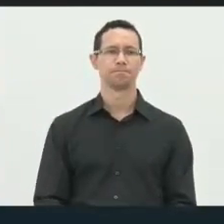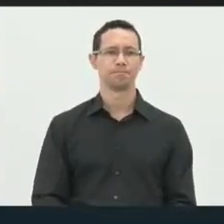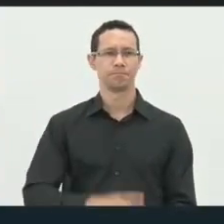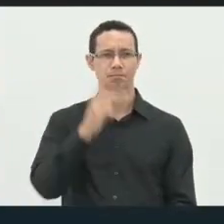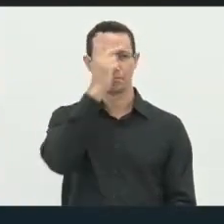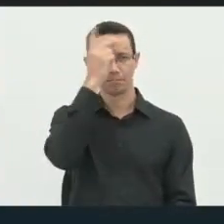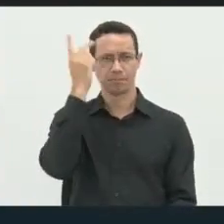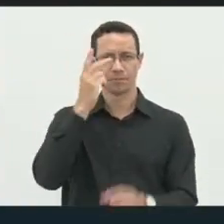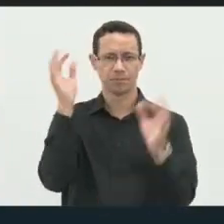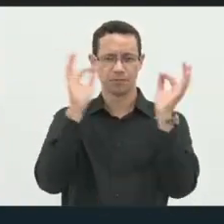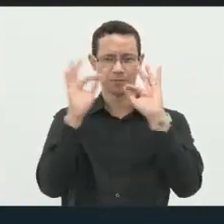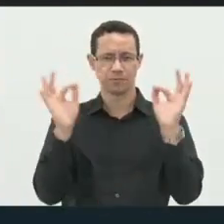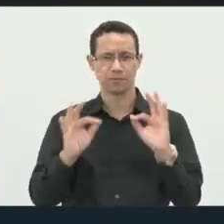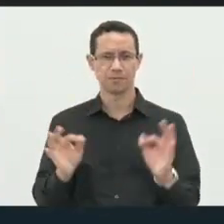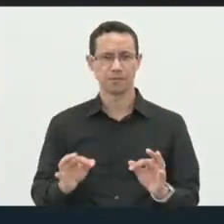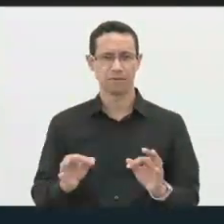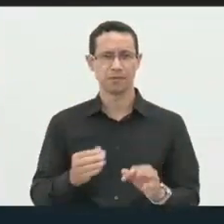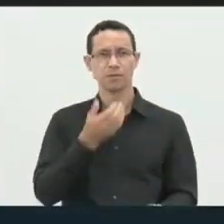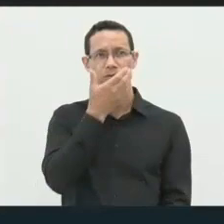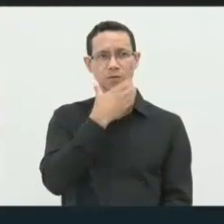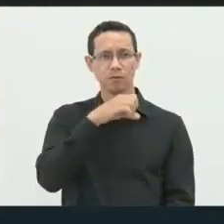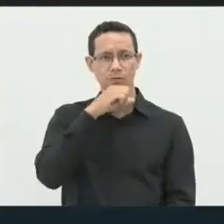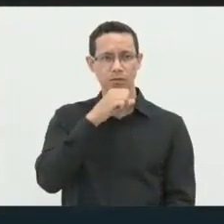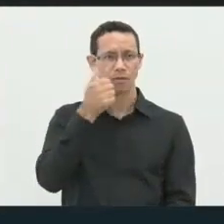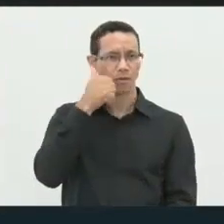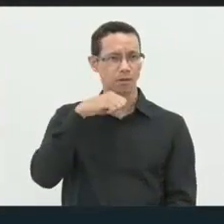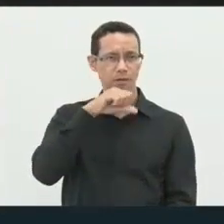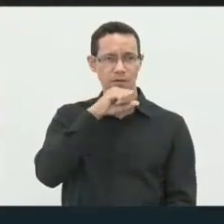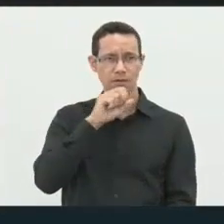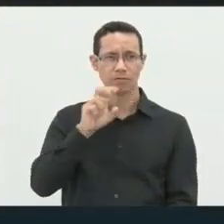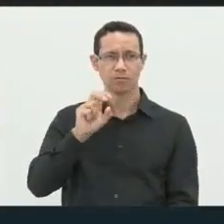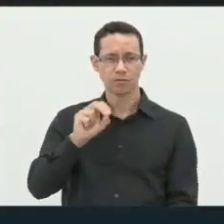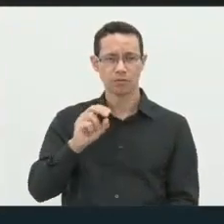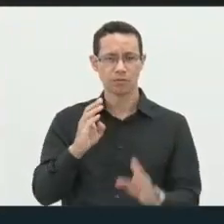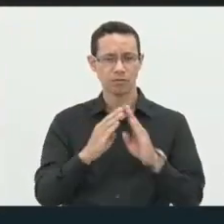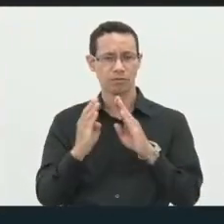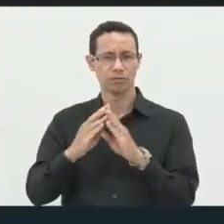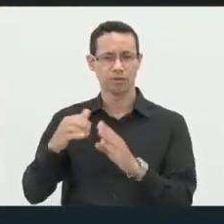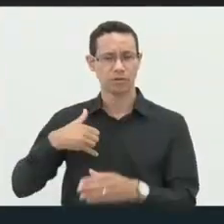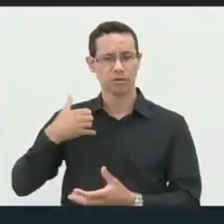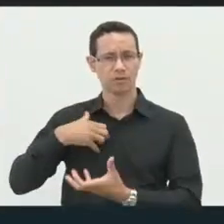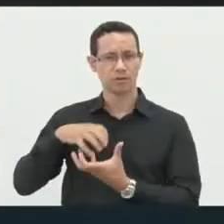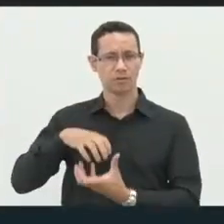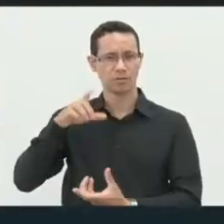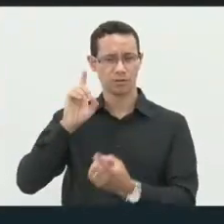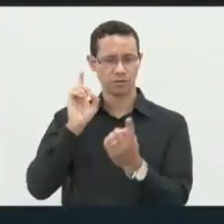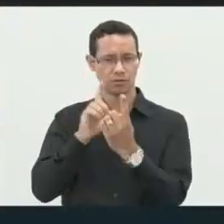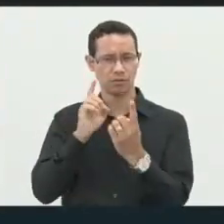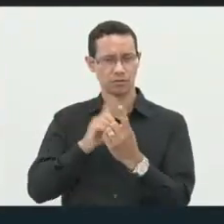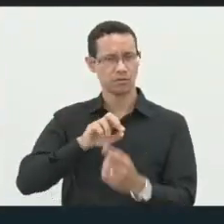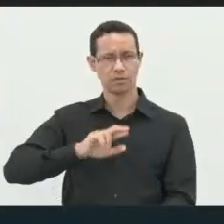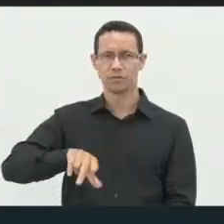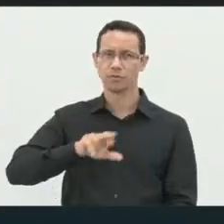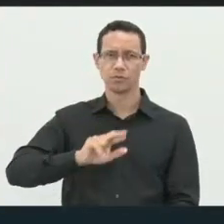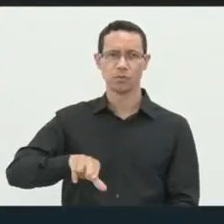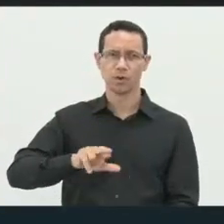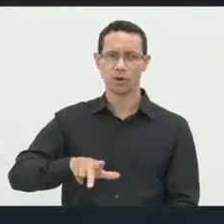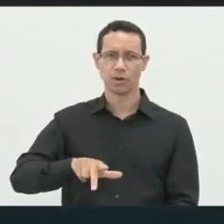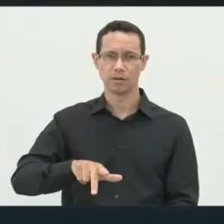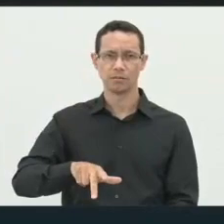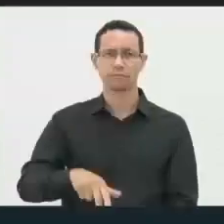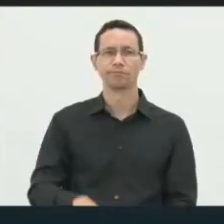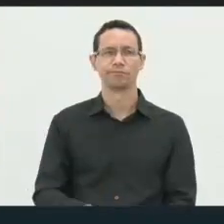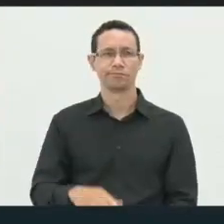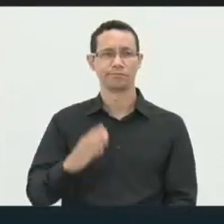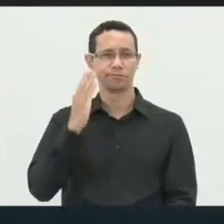está feliz o pai dela a mãe dela avó vizinho idoso não é atendido naquele lugar mas desde já eu quero agradecer